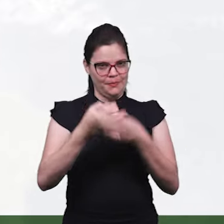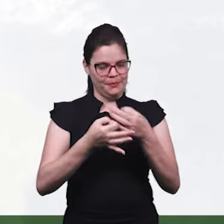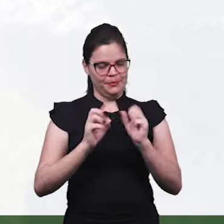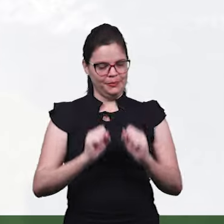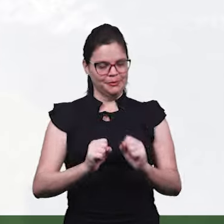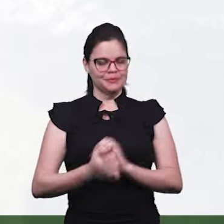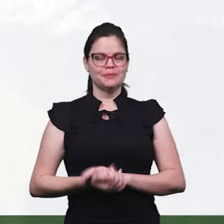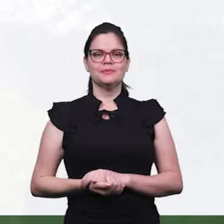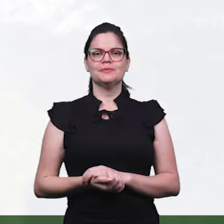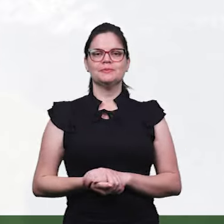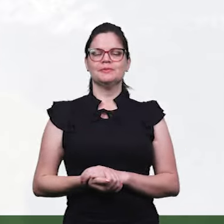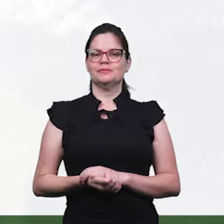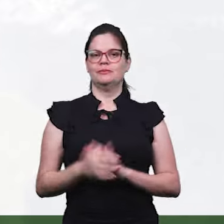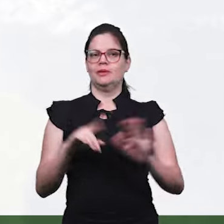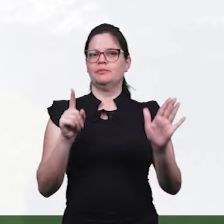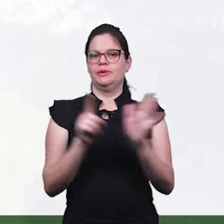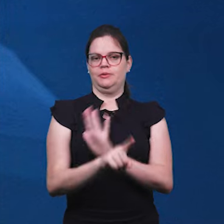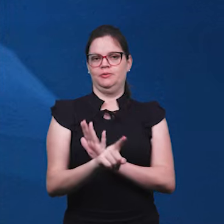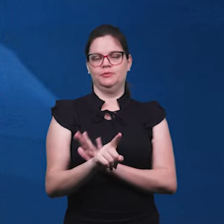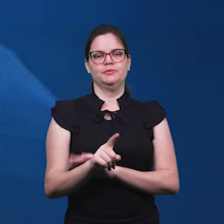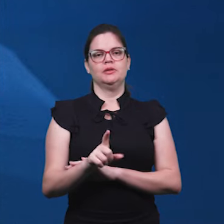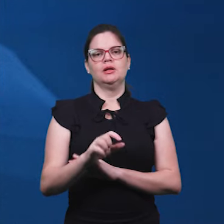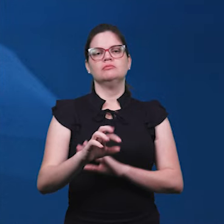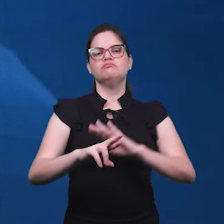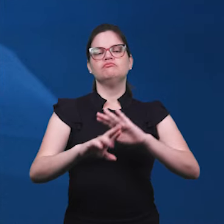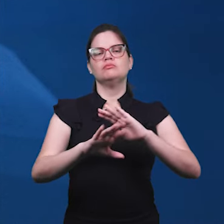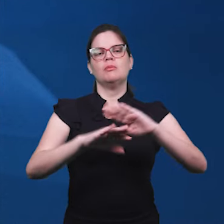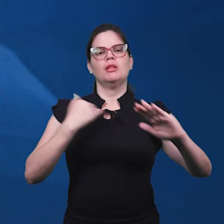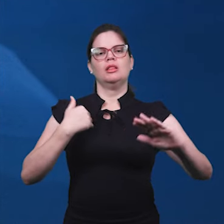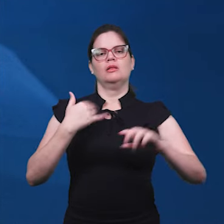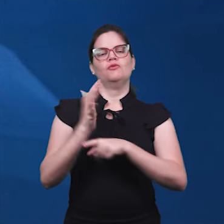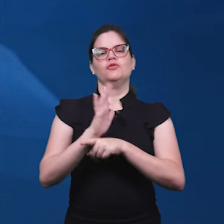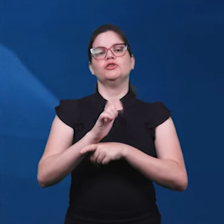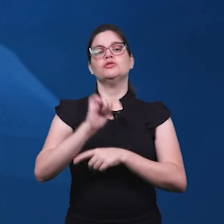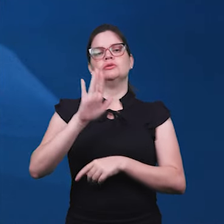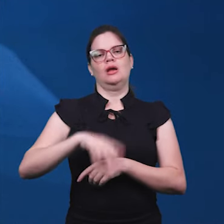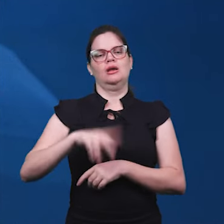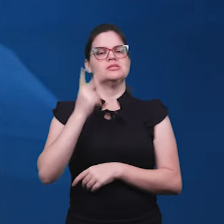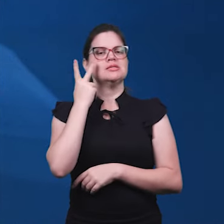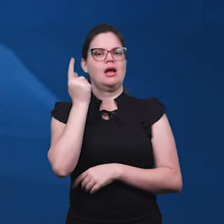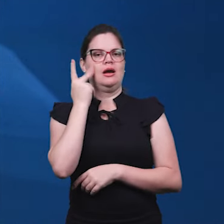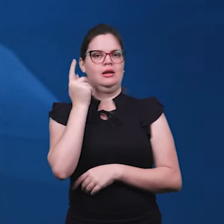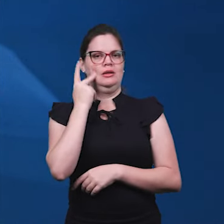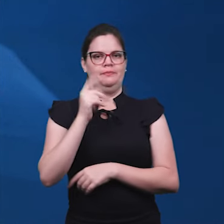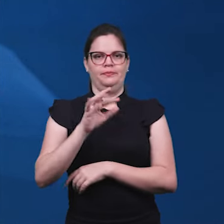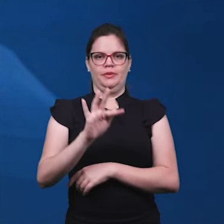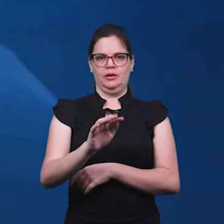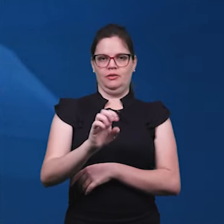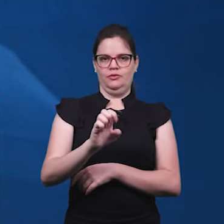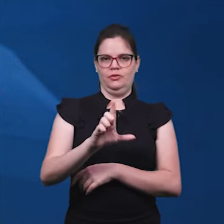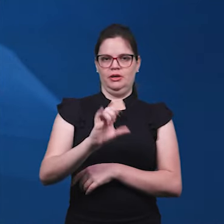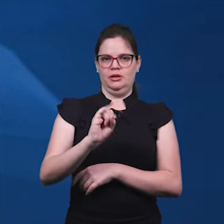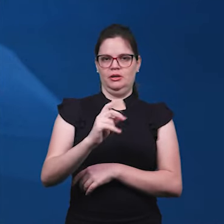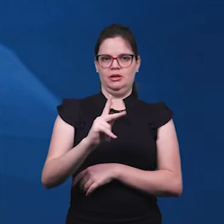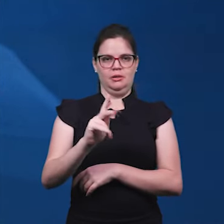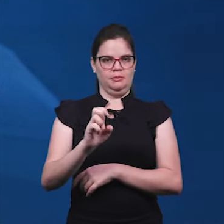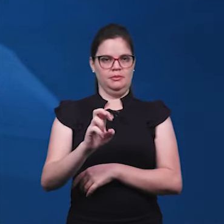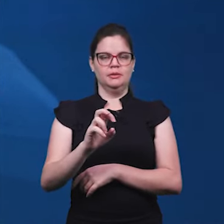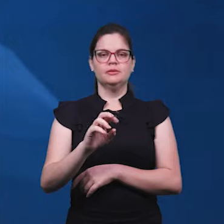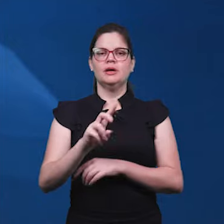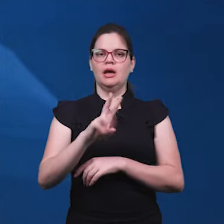a sua resposta. Essa pergunta nós vamos dirigir lá para o Ceará, e quem vai responder é o Felipe Ricardo.